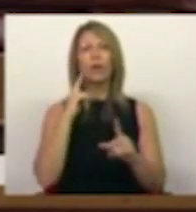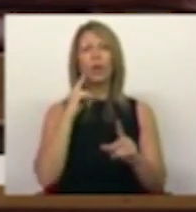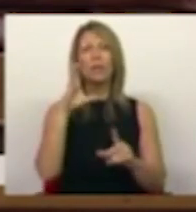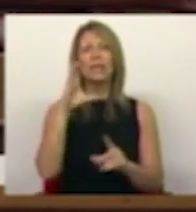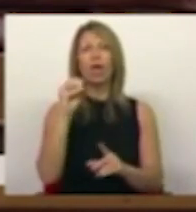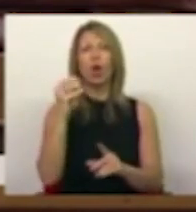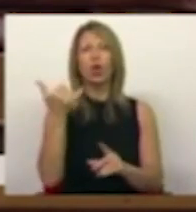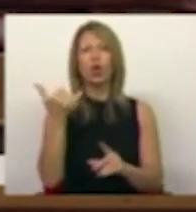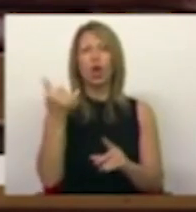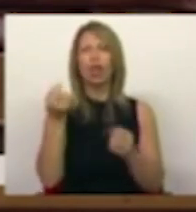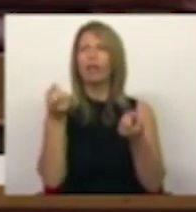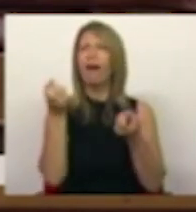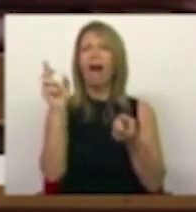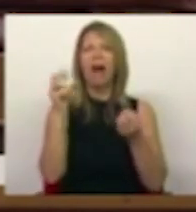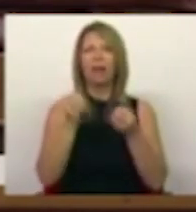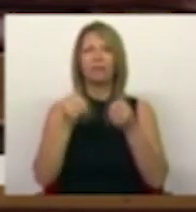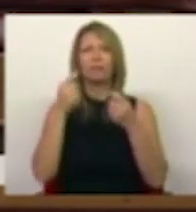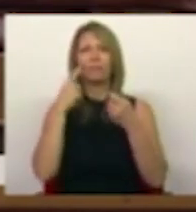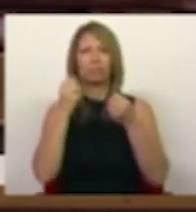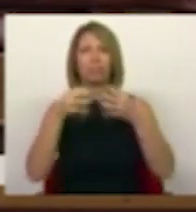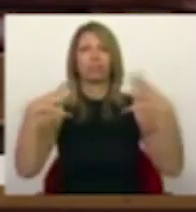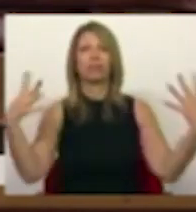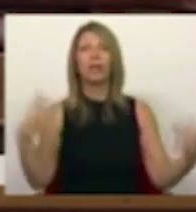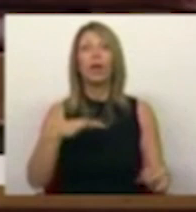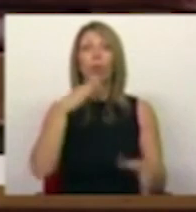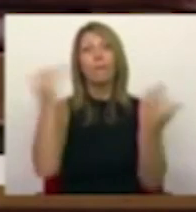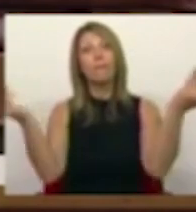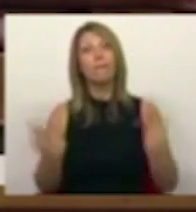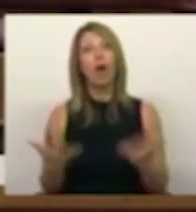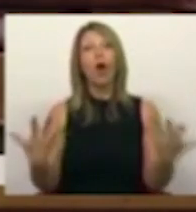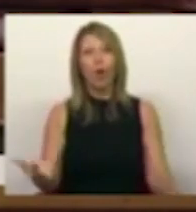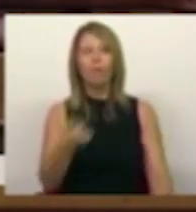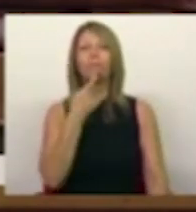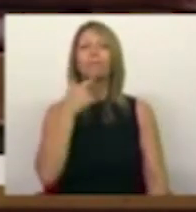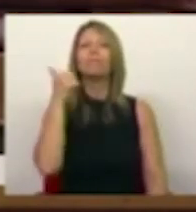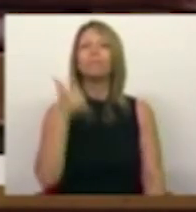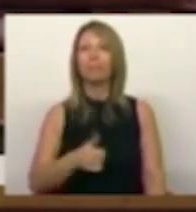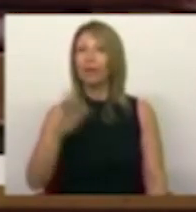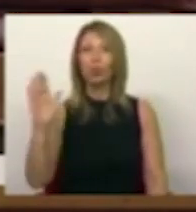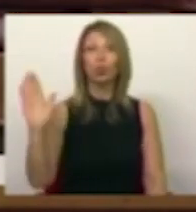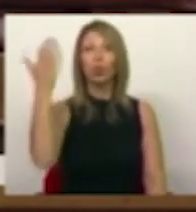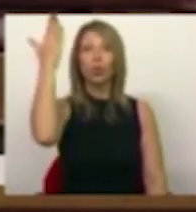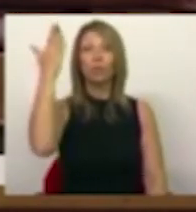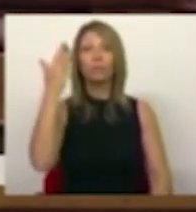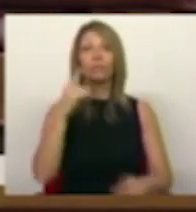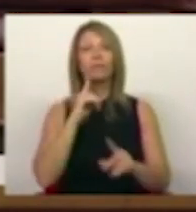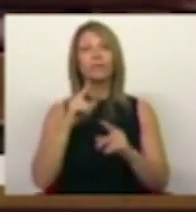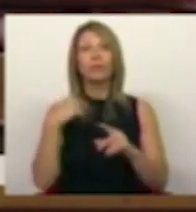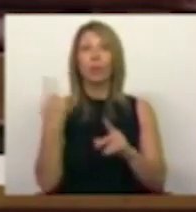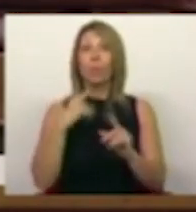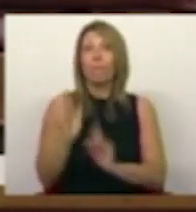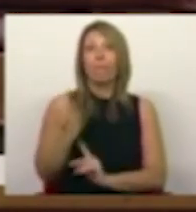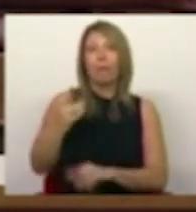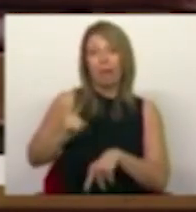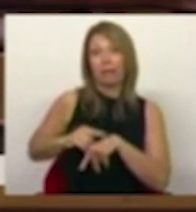CO2. Percebe-se agora melhor a prioridade que definimos desde o primeiro dia da anterior legislatura